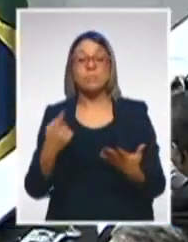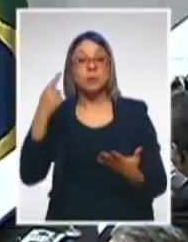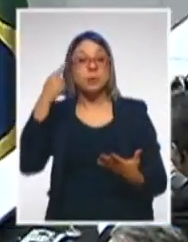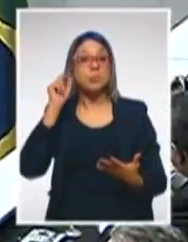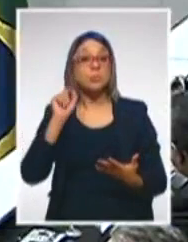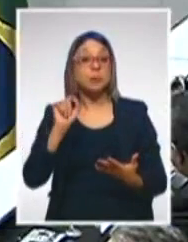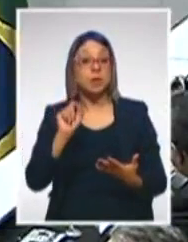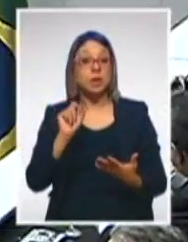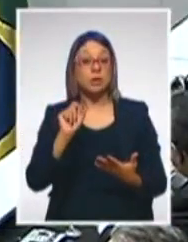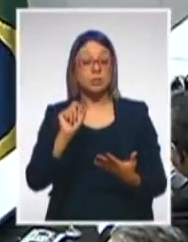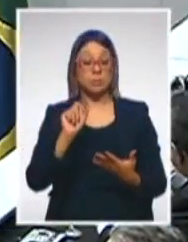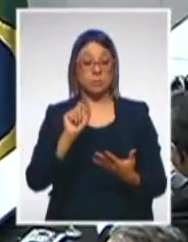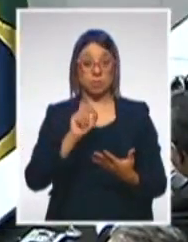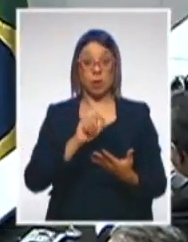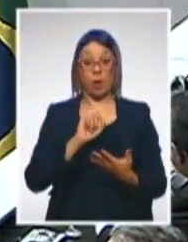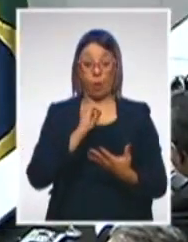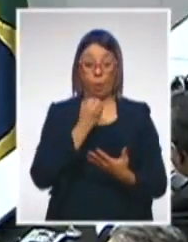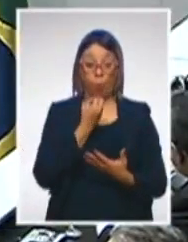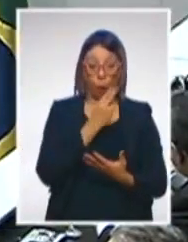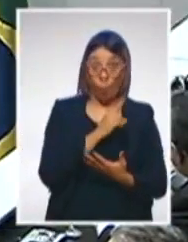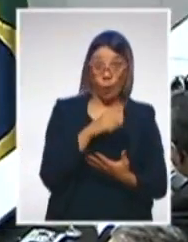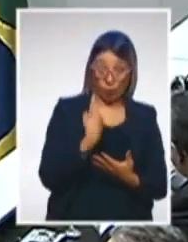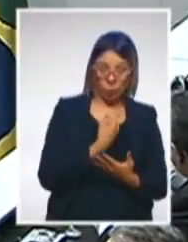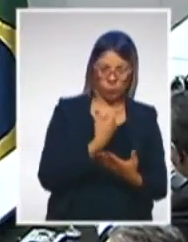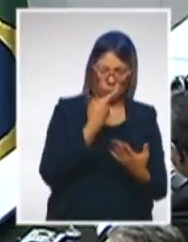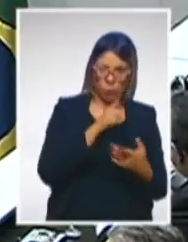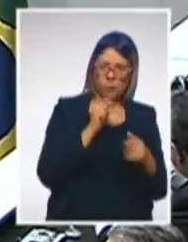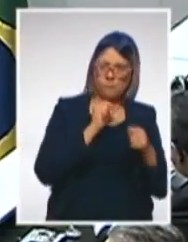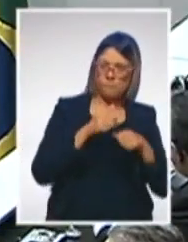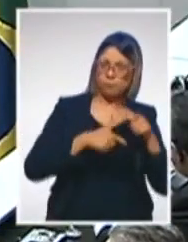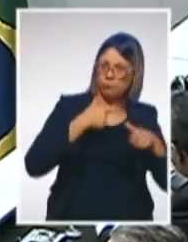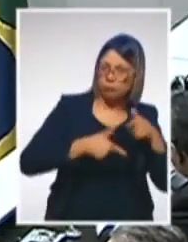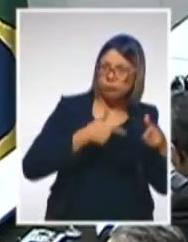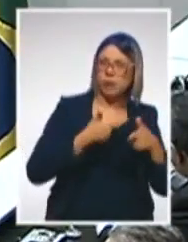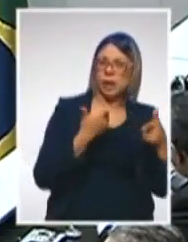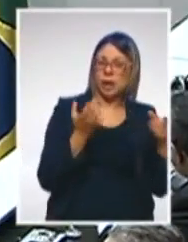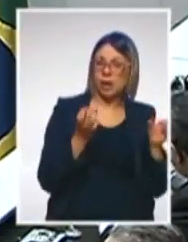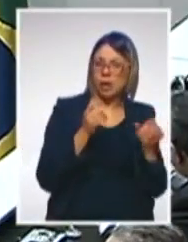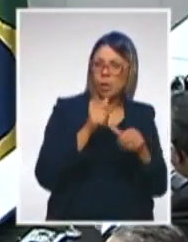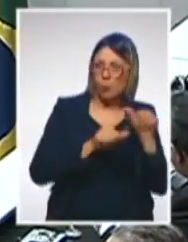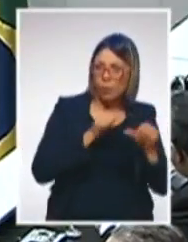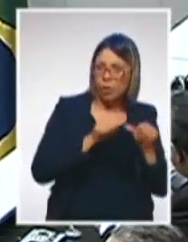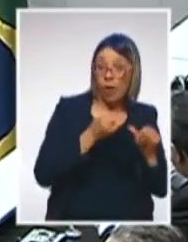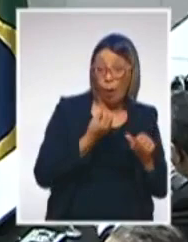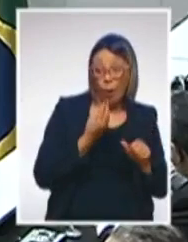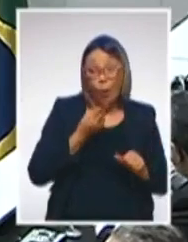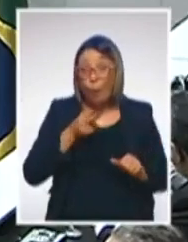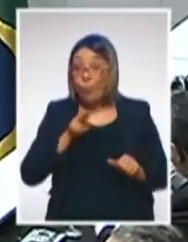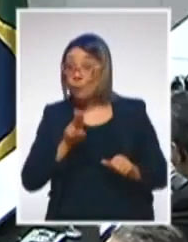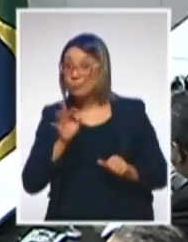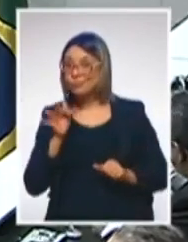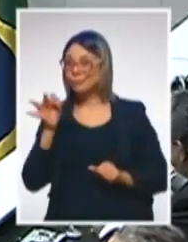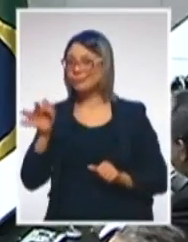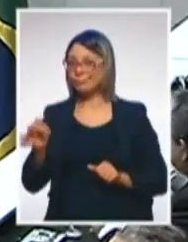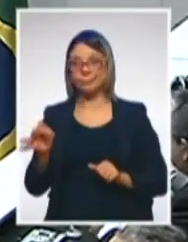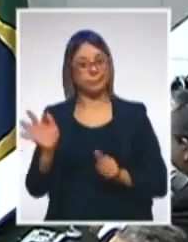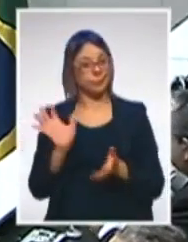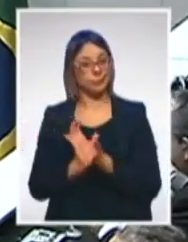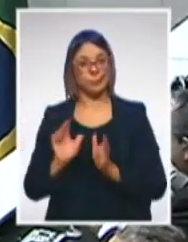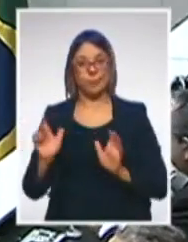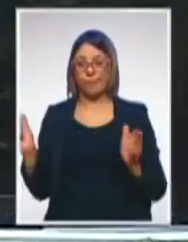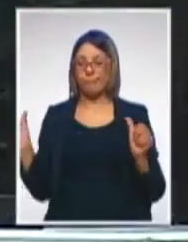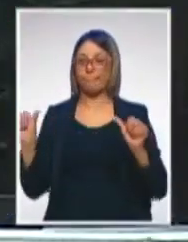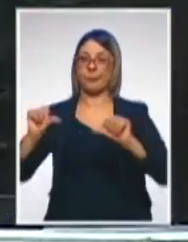ou fazemos as mudanças necessárias, ou muito em breve a situação será ainda pior, para não